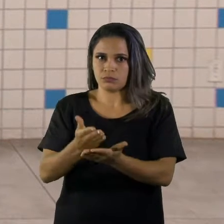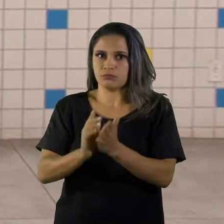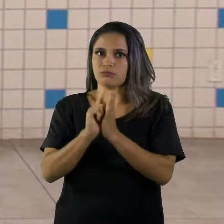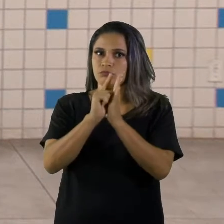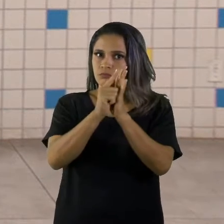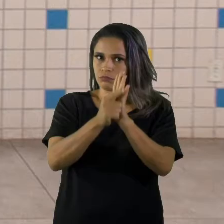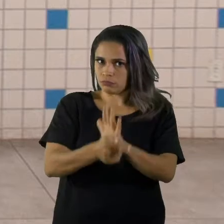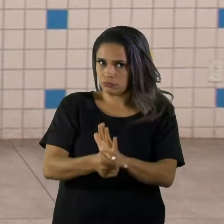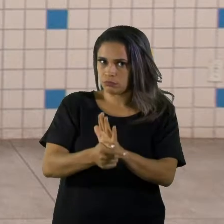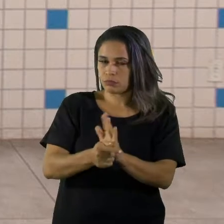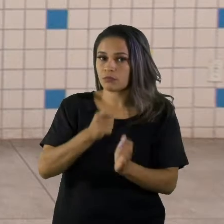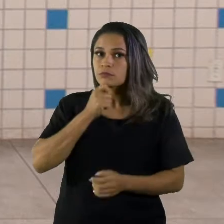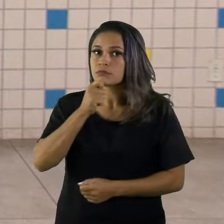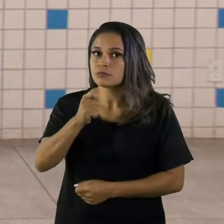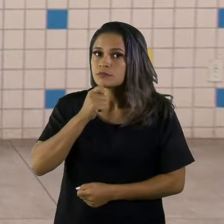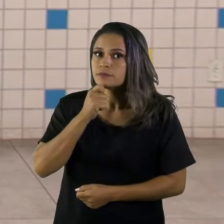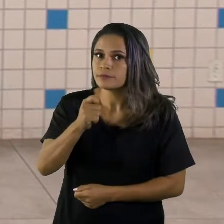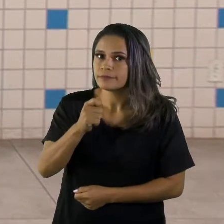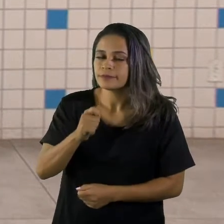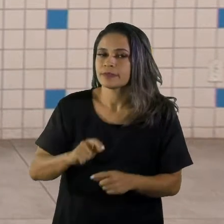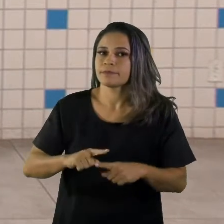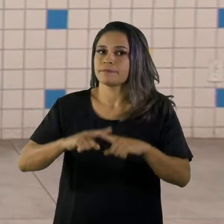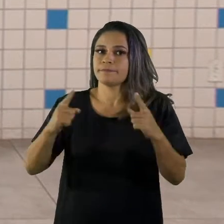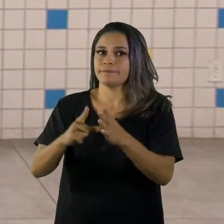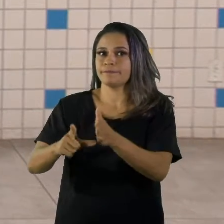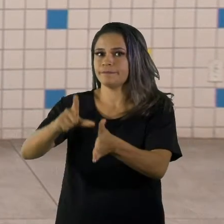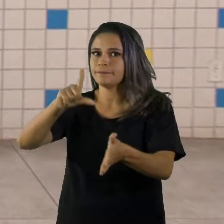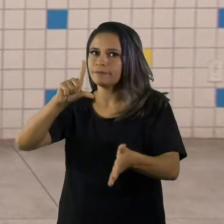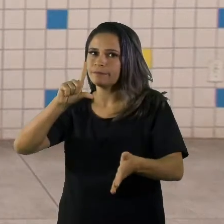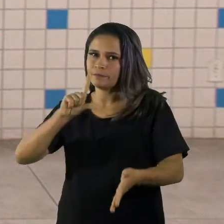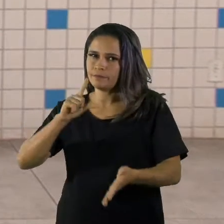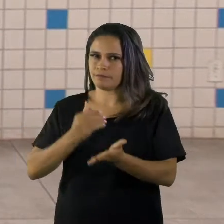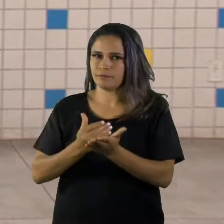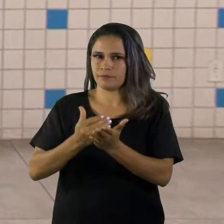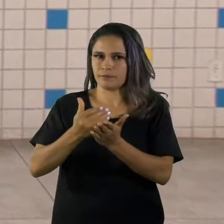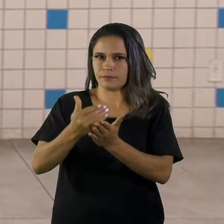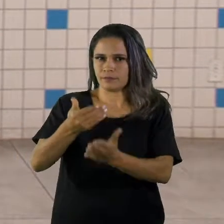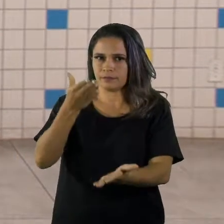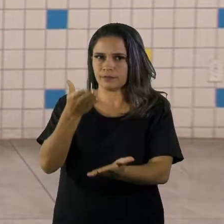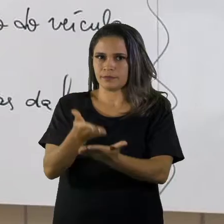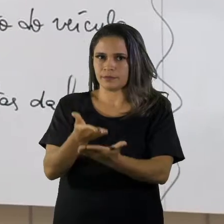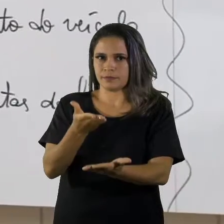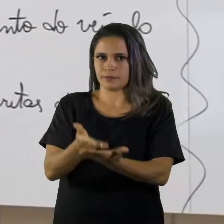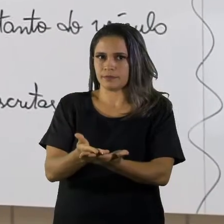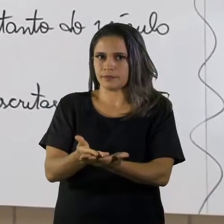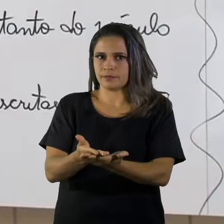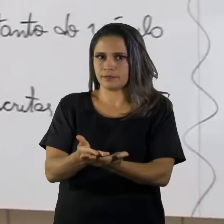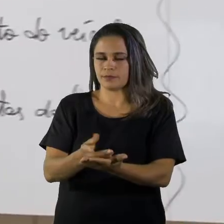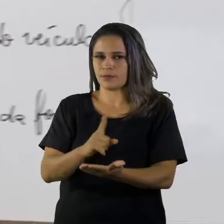gênero entrevista, mas antes de iniciarmos nossa aula,